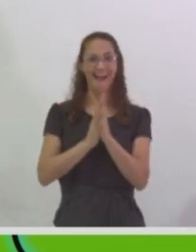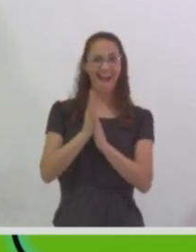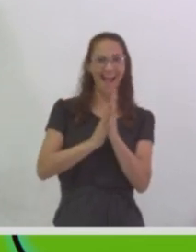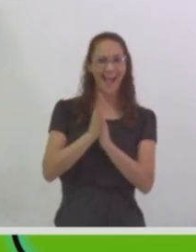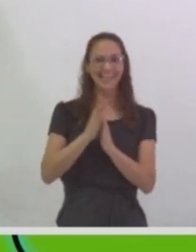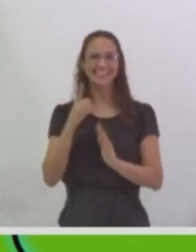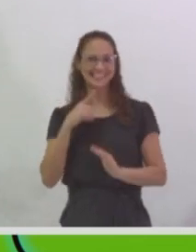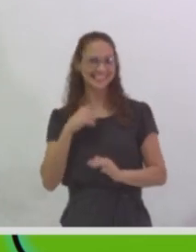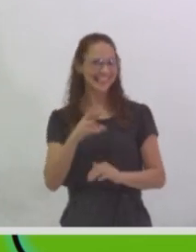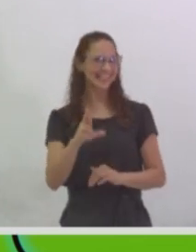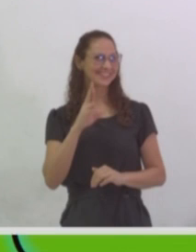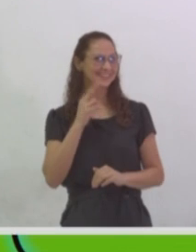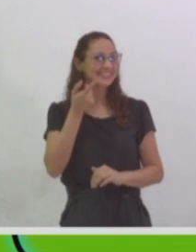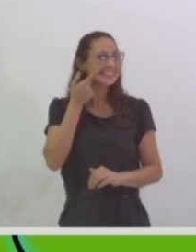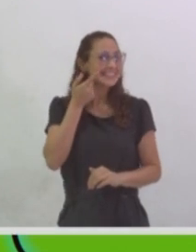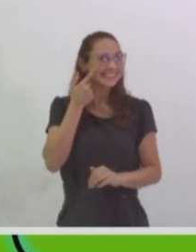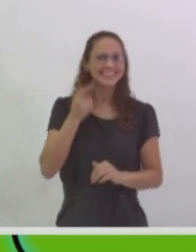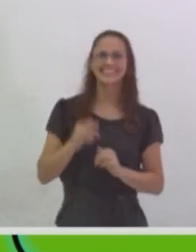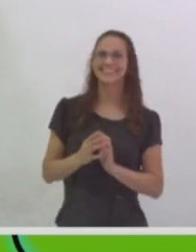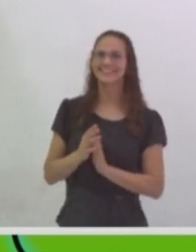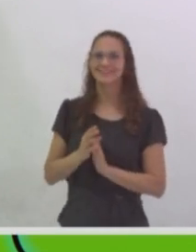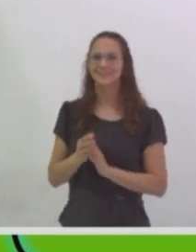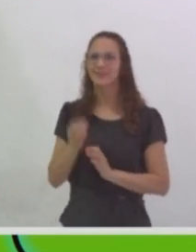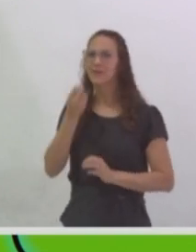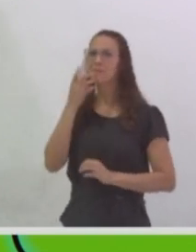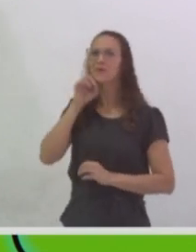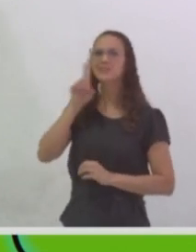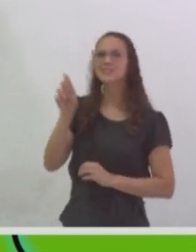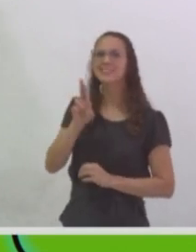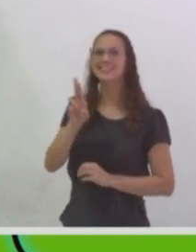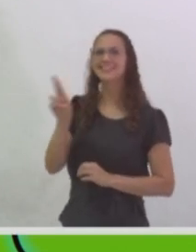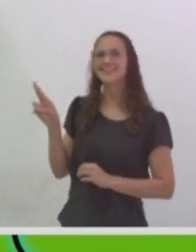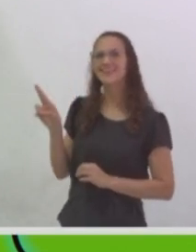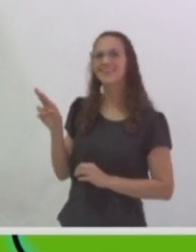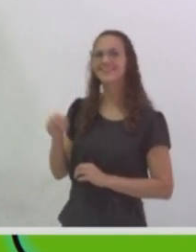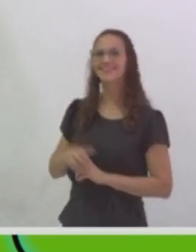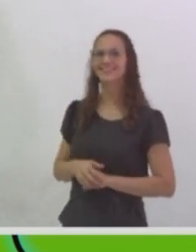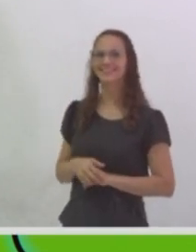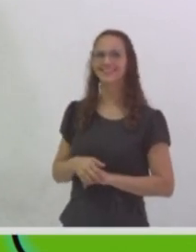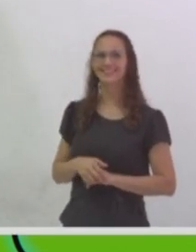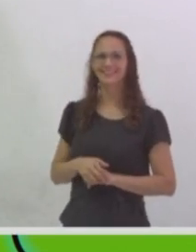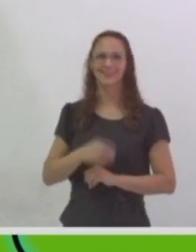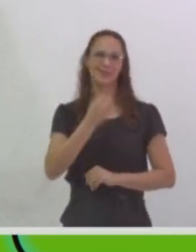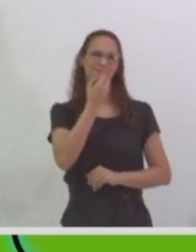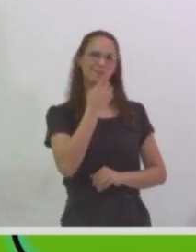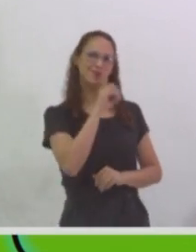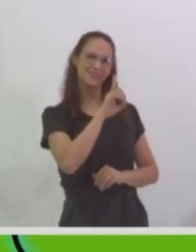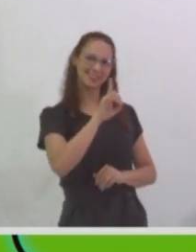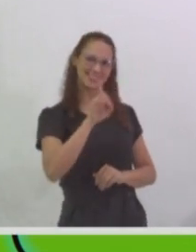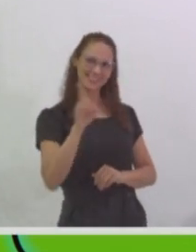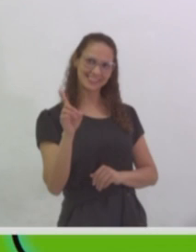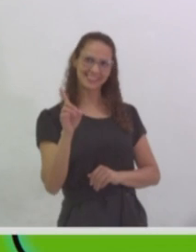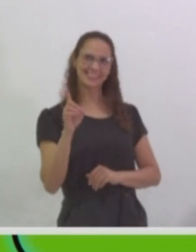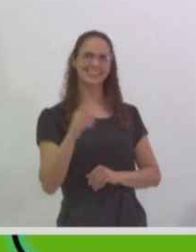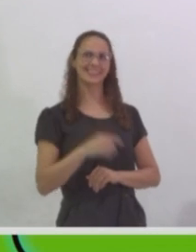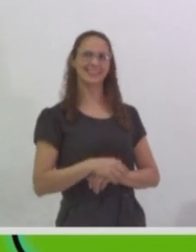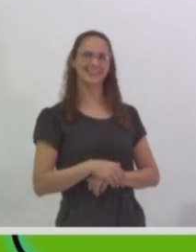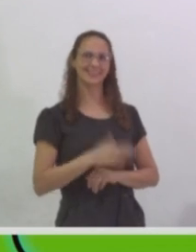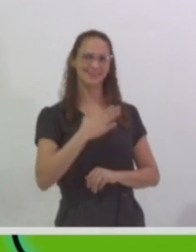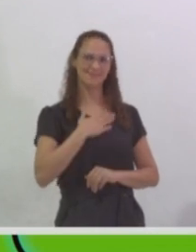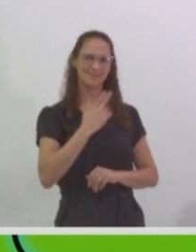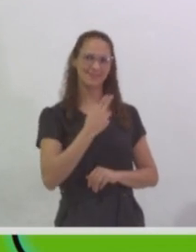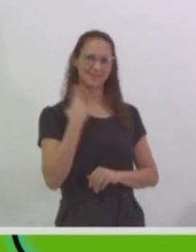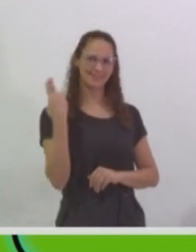a resposta. Vamos lá ver quem é? Bom dia, qual o seu nome? Bom dia. Meu nome